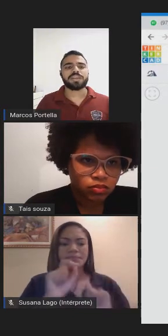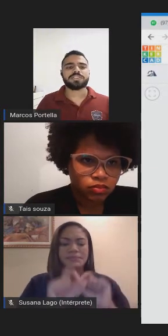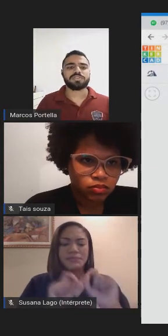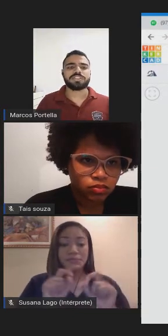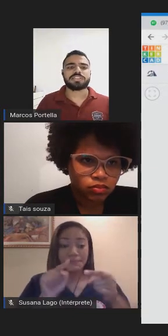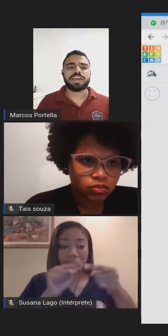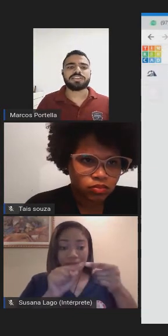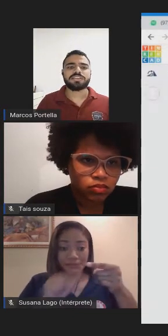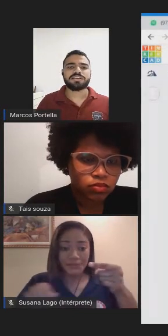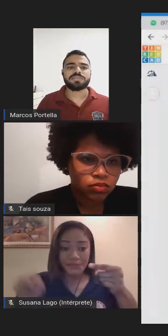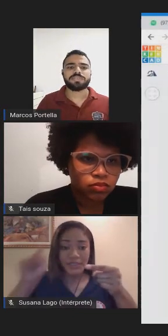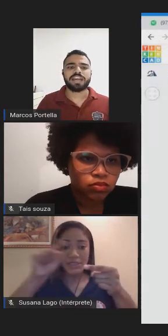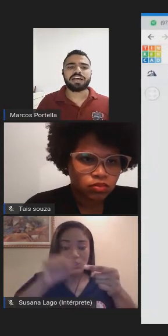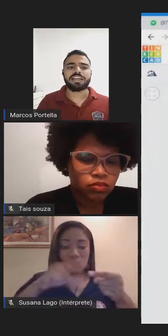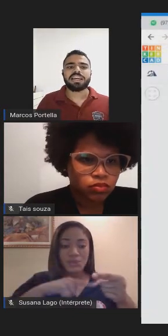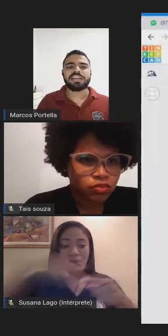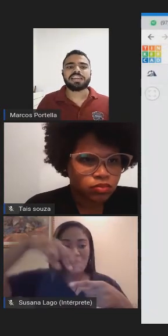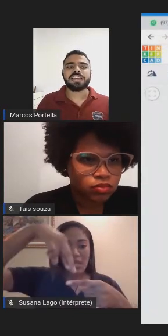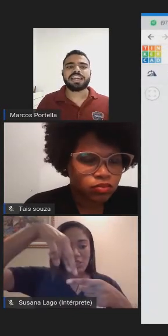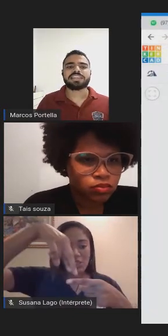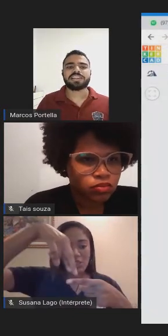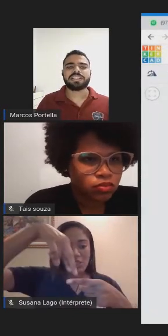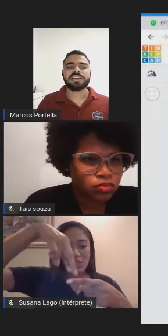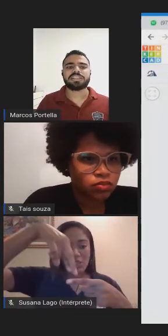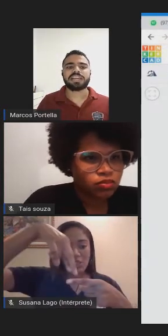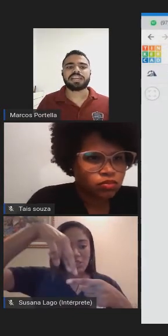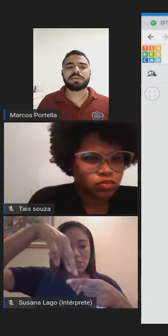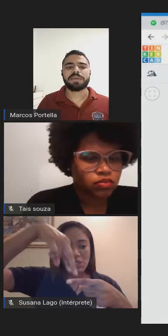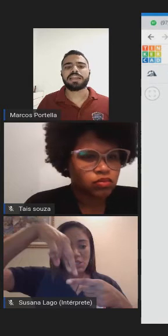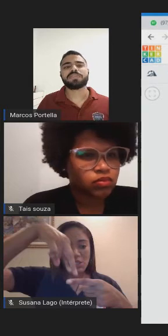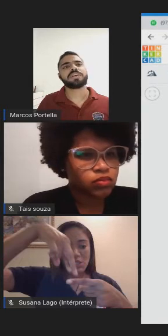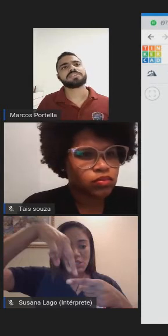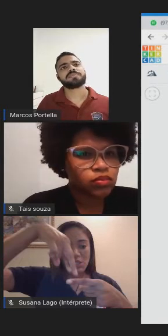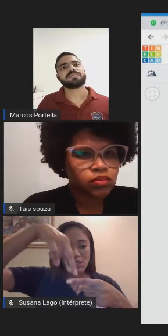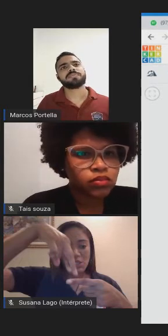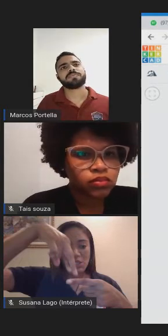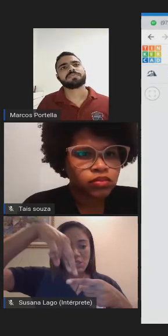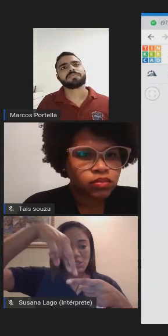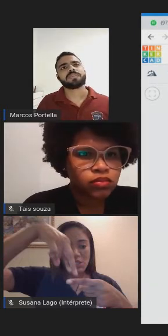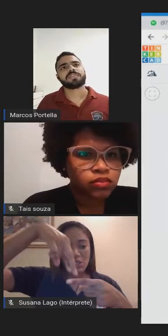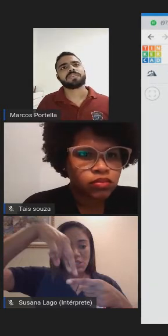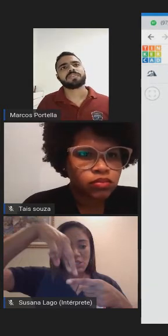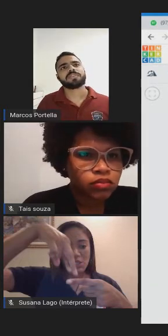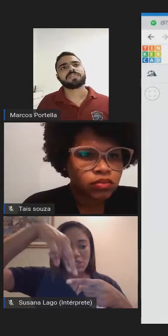tenho resistores em série, tá? E esse lado aqui está em paralelo com esse.